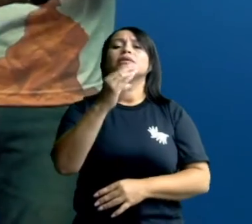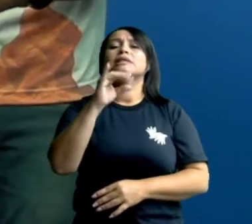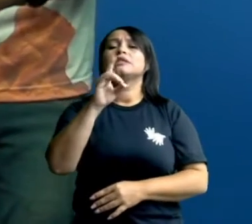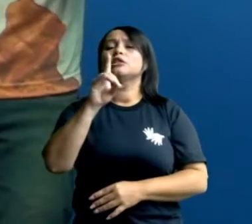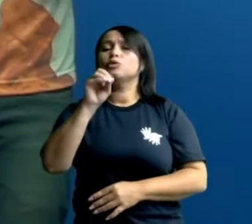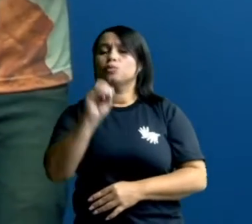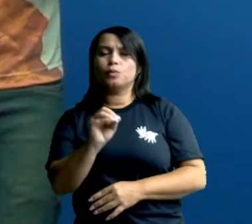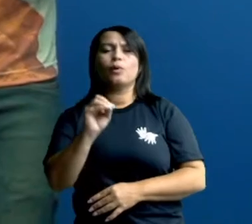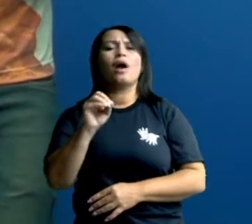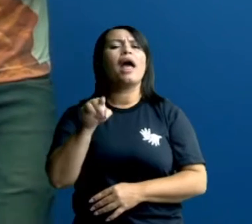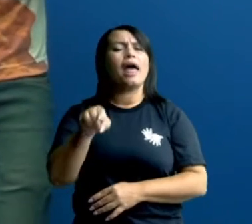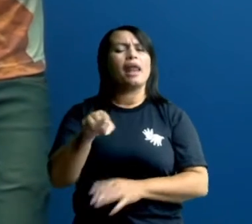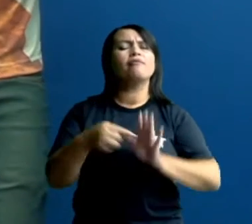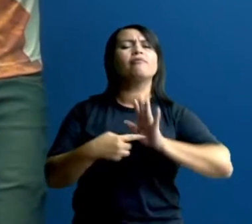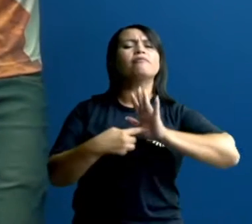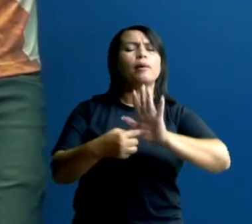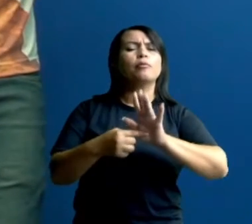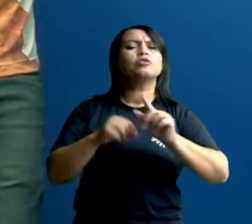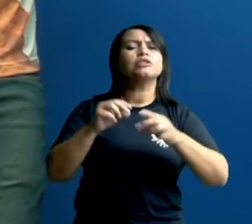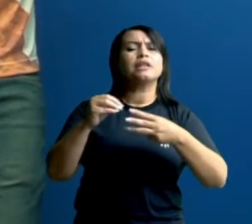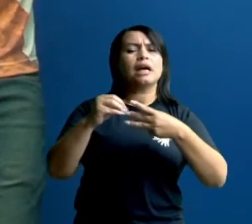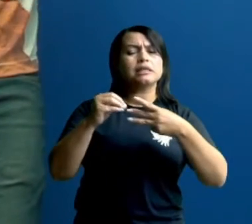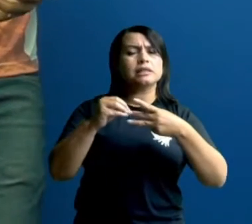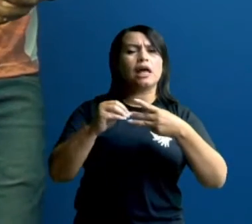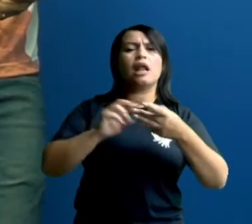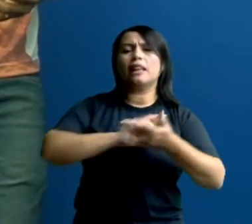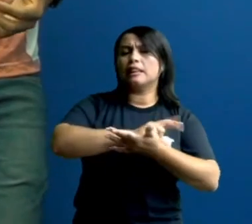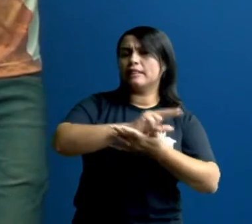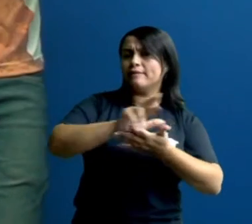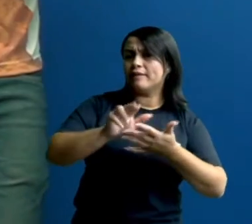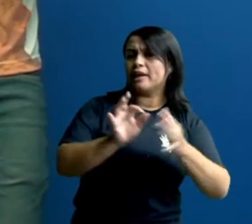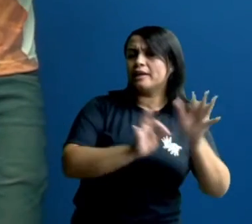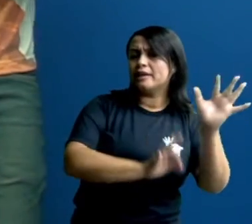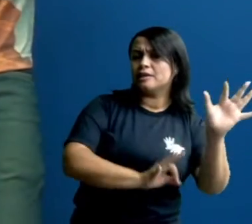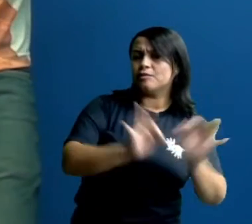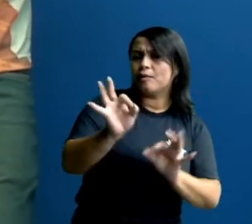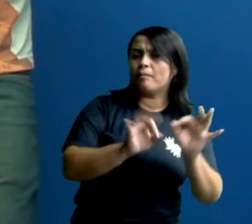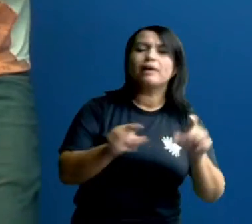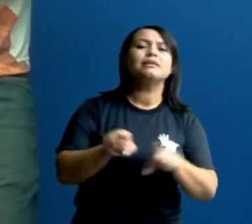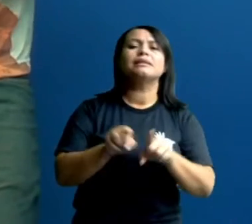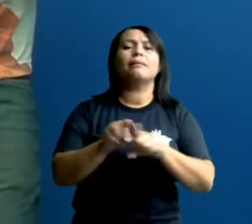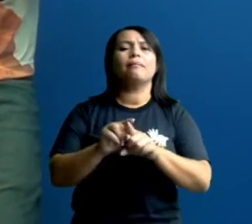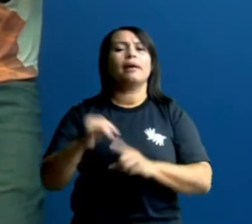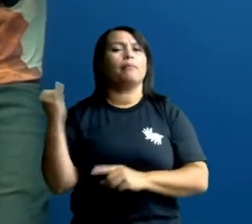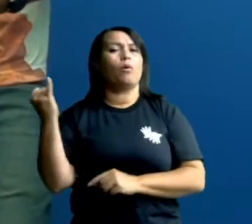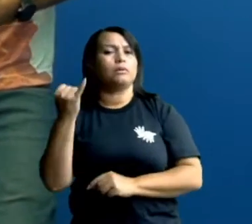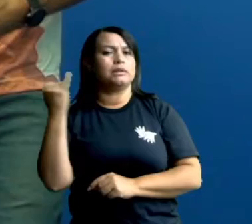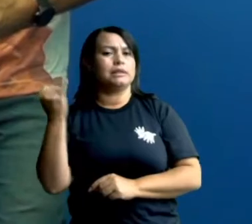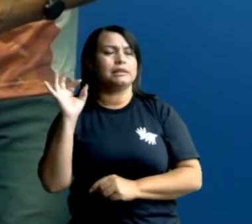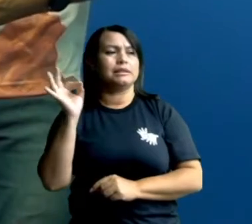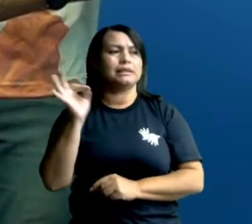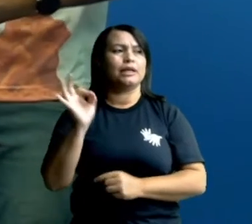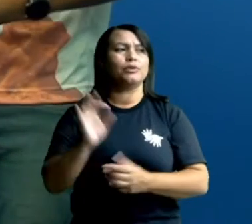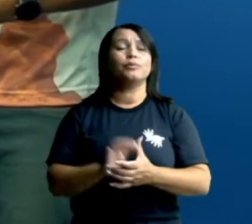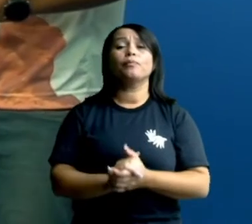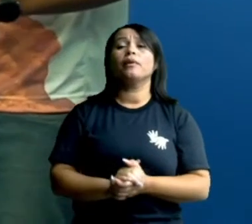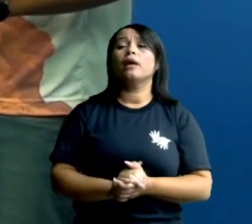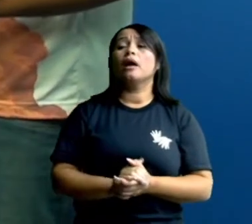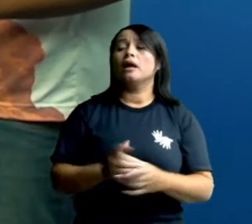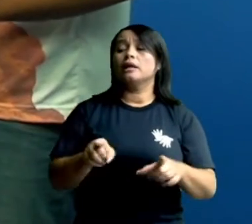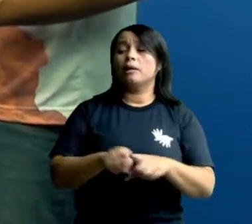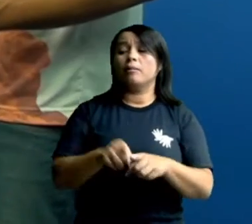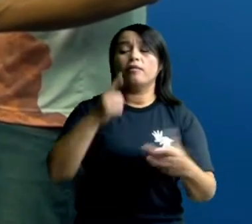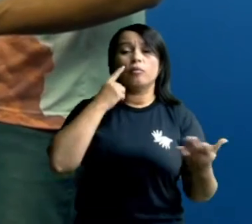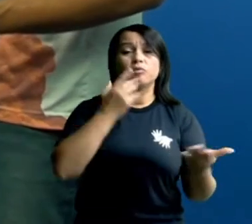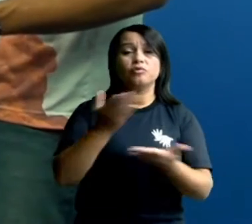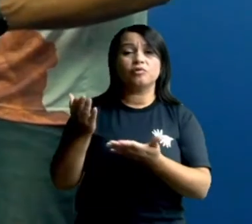vai constituir, ela vai apresentar diferentes formatos e diferentes funções, tá certo? E nós